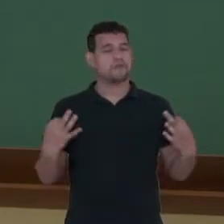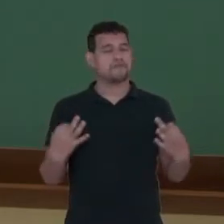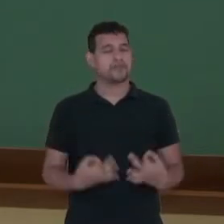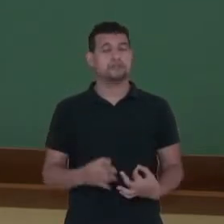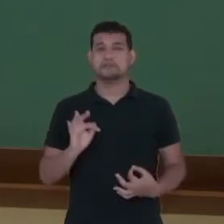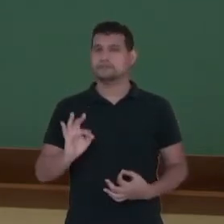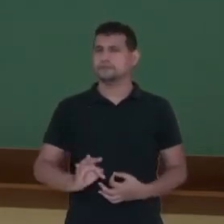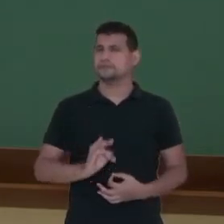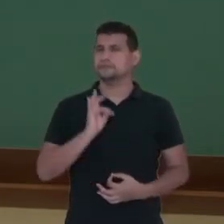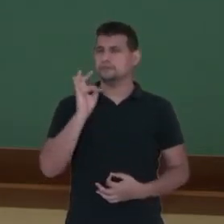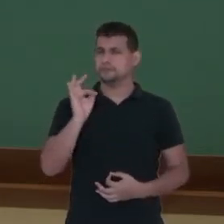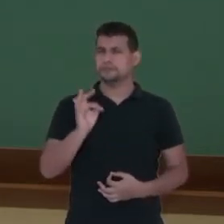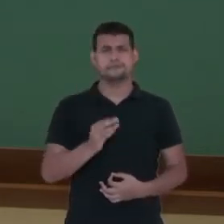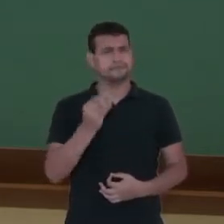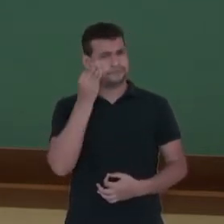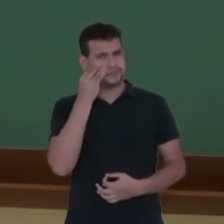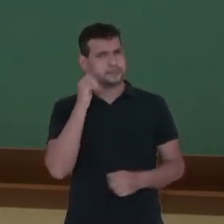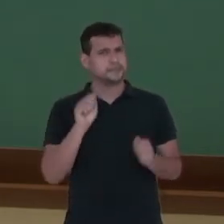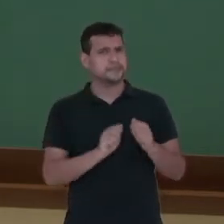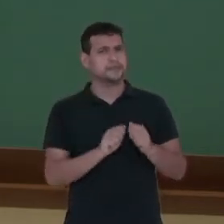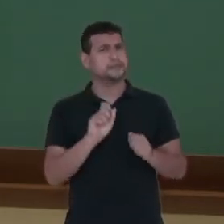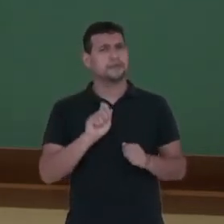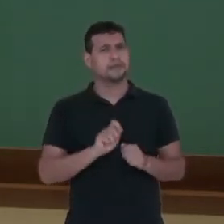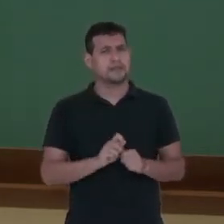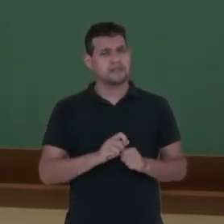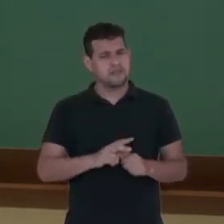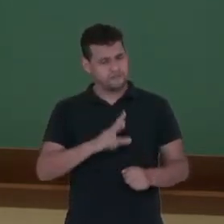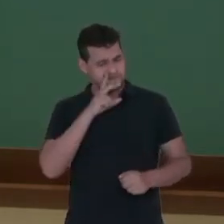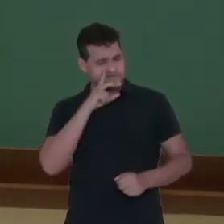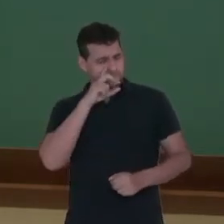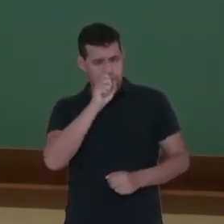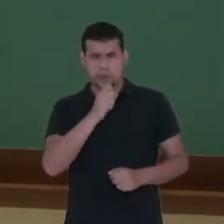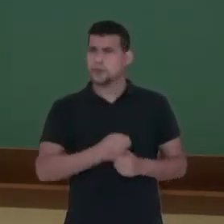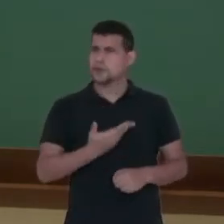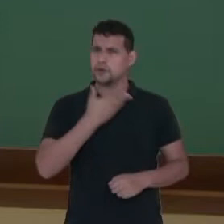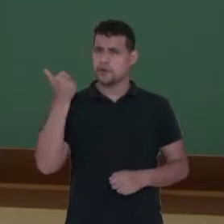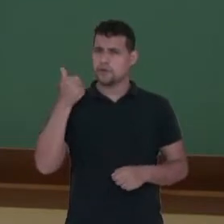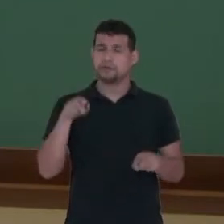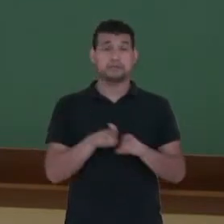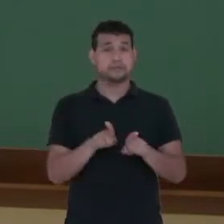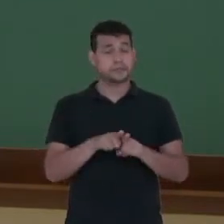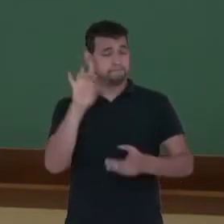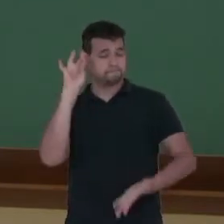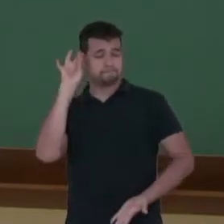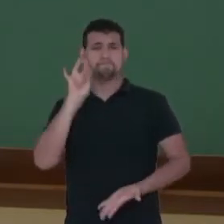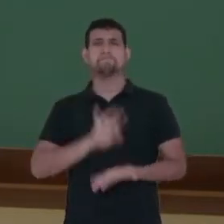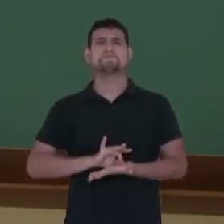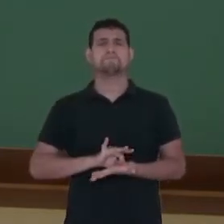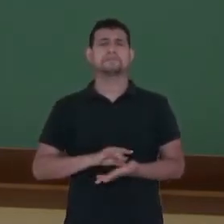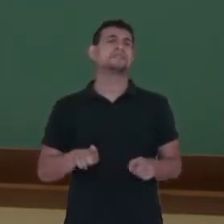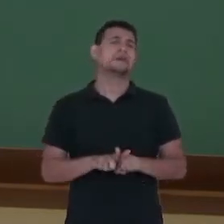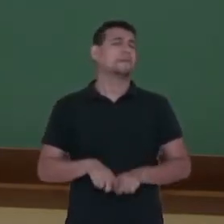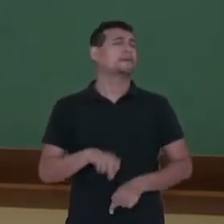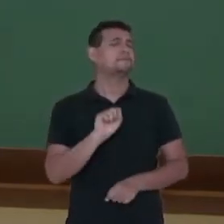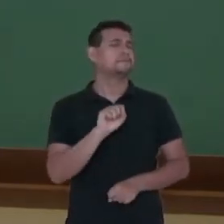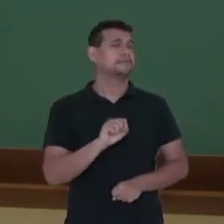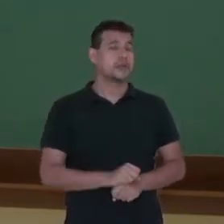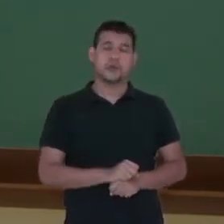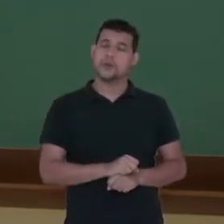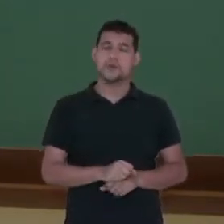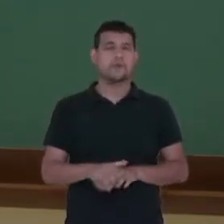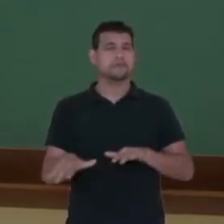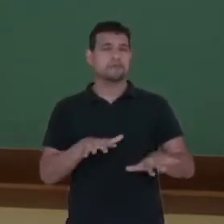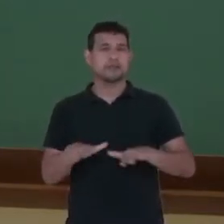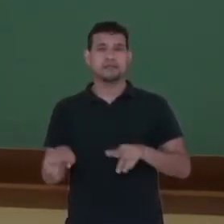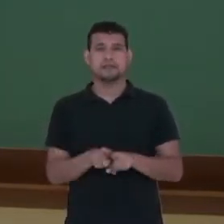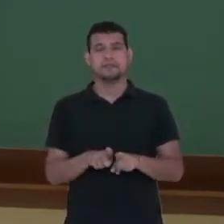perfeição. Tentar fazer com mais eficiência e eficácia esses movimentos, para que